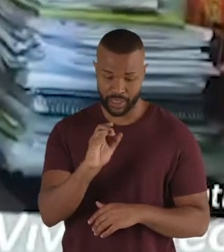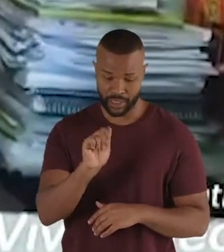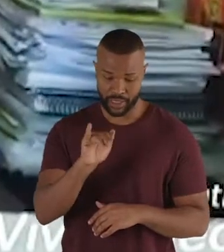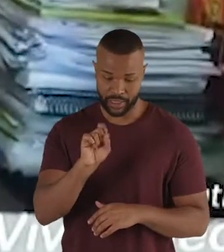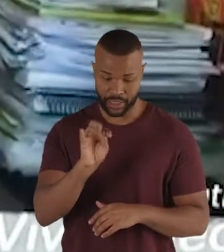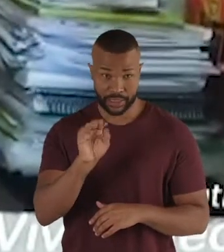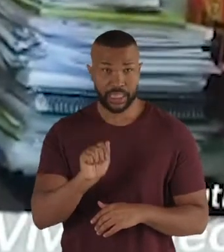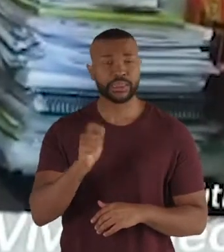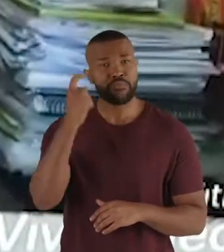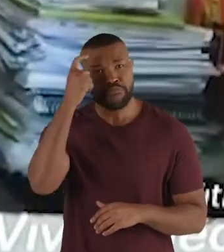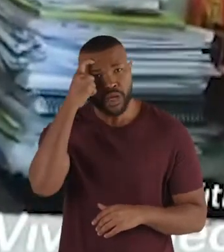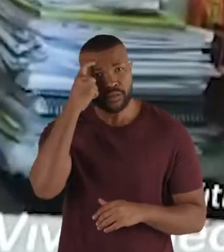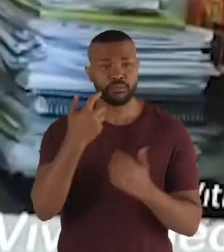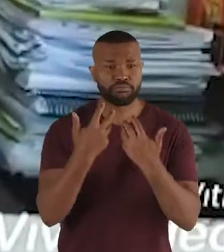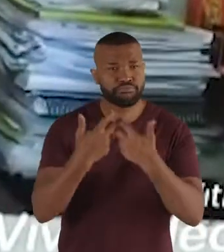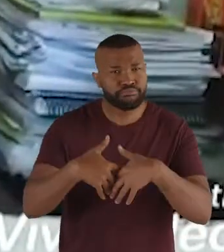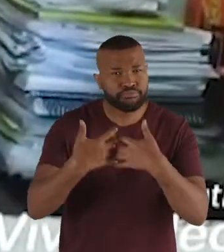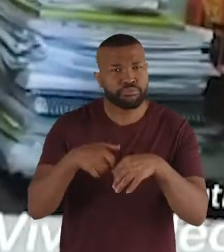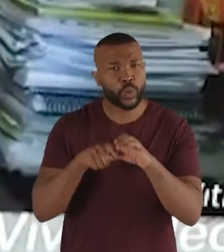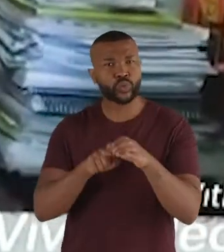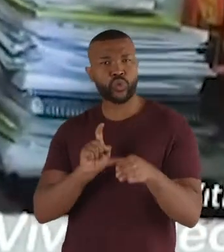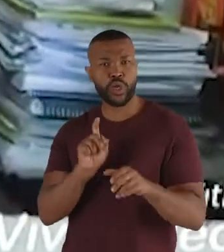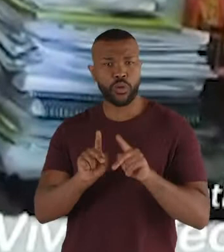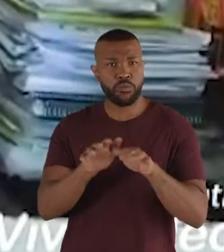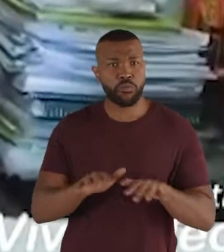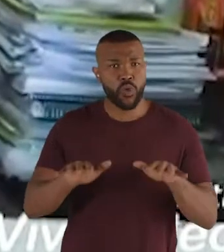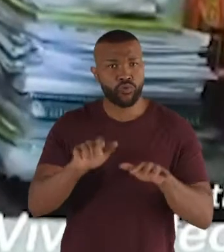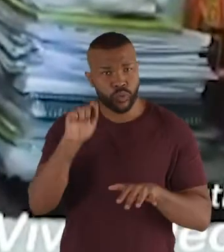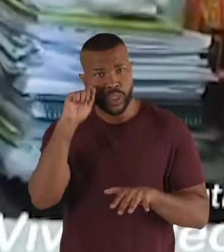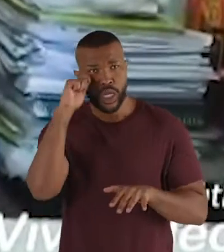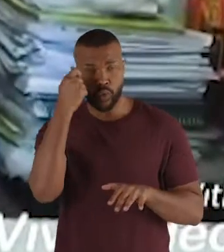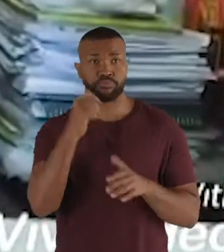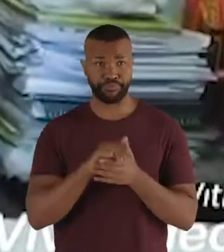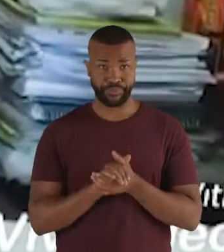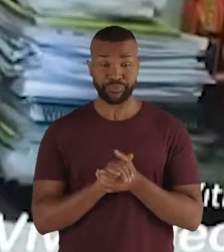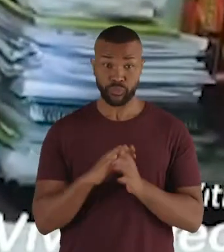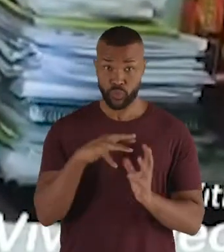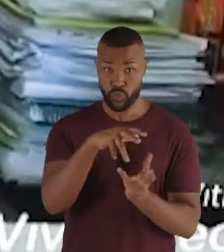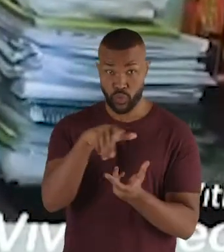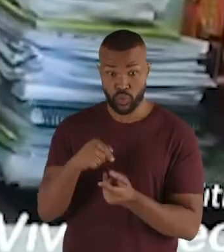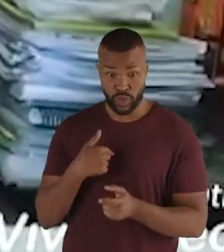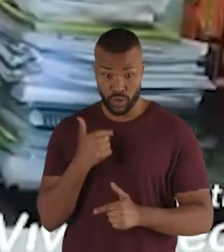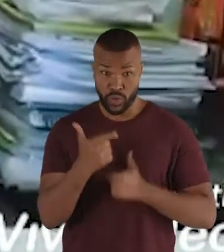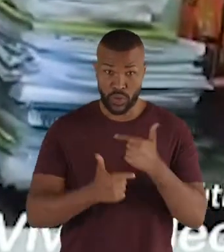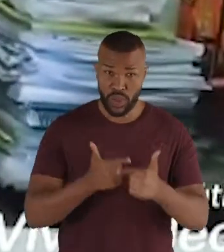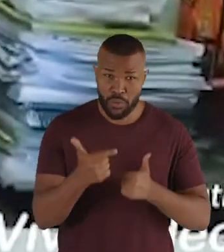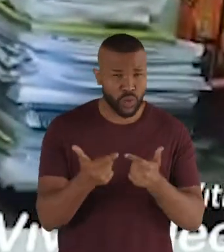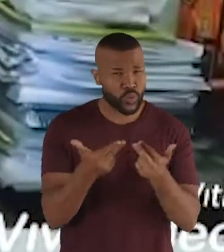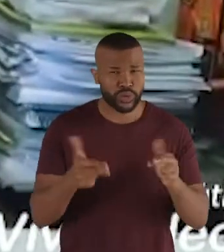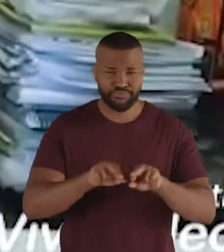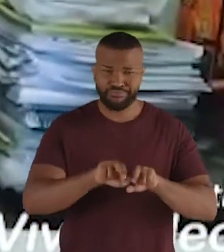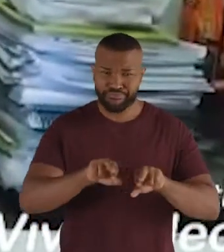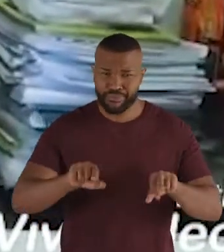pensam a autonomia do pensamento da população negra relativa a outras populações no mundo. Eu trabalho com